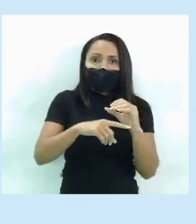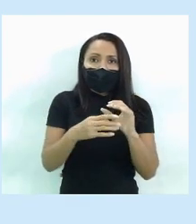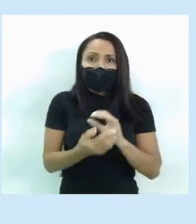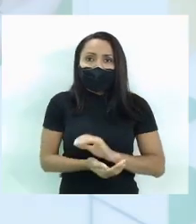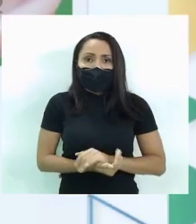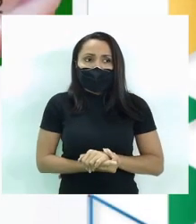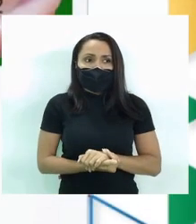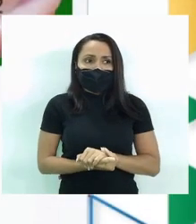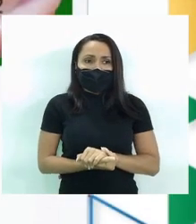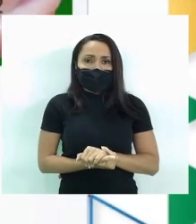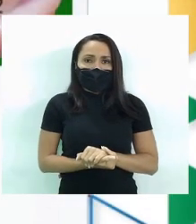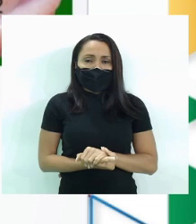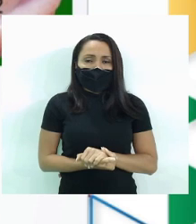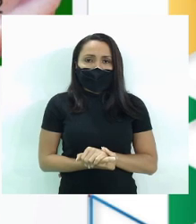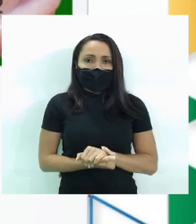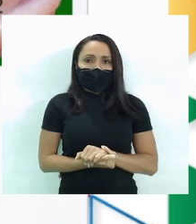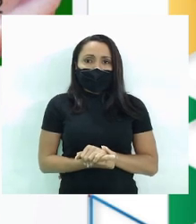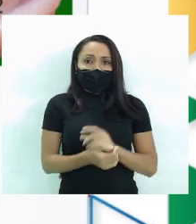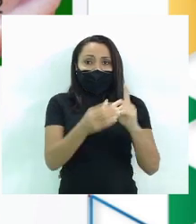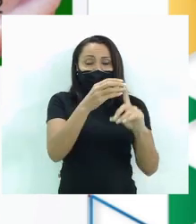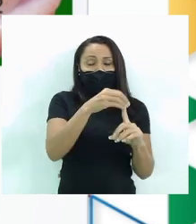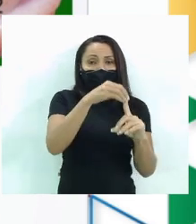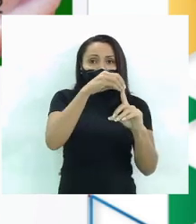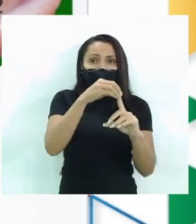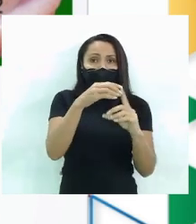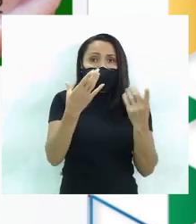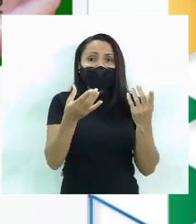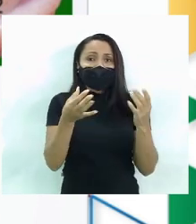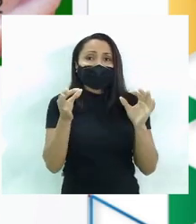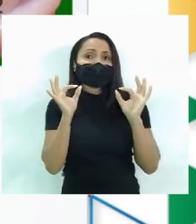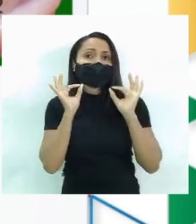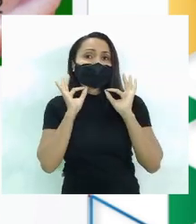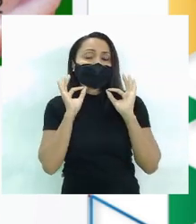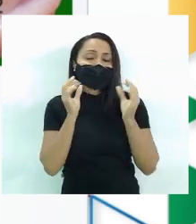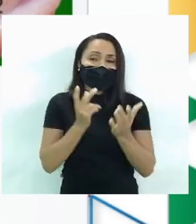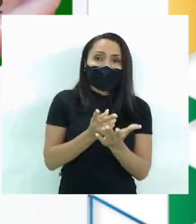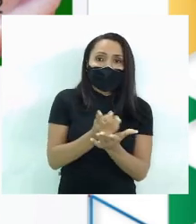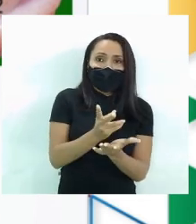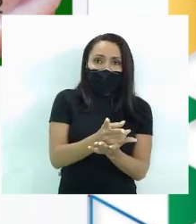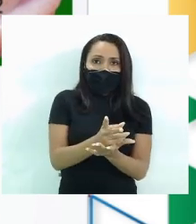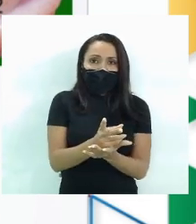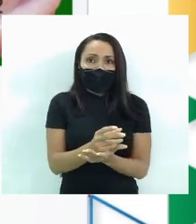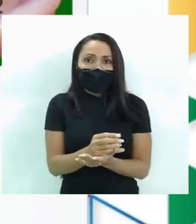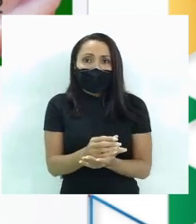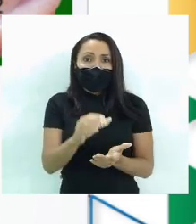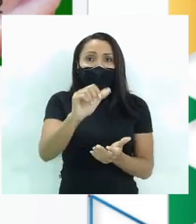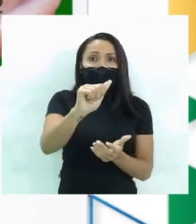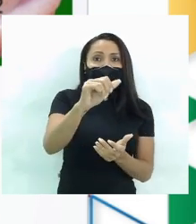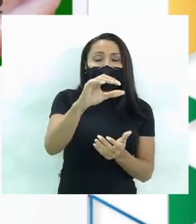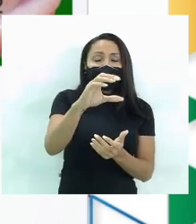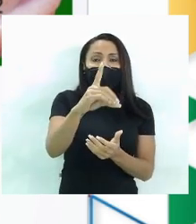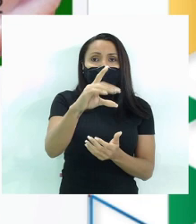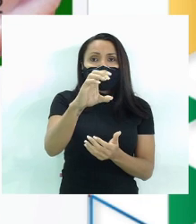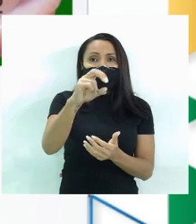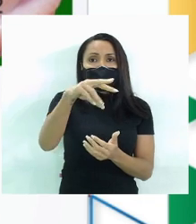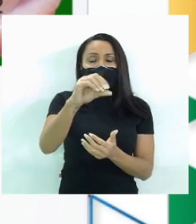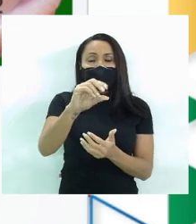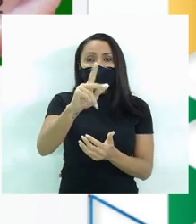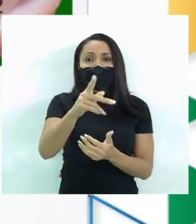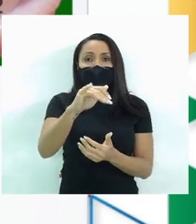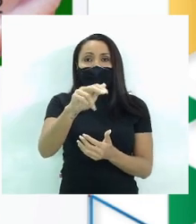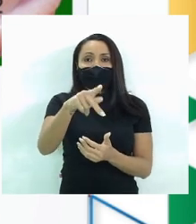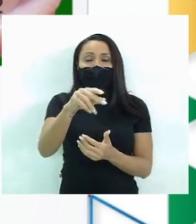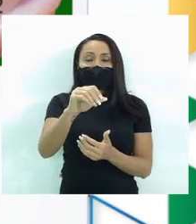lá. As principais glândulas endócrinas humanas, na continuação, a adenohipófise, nós temos